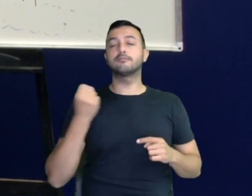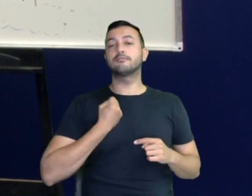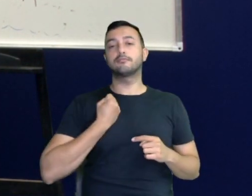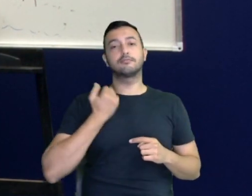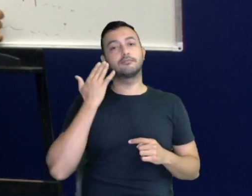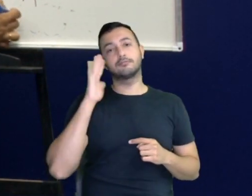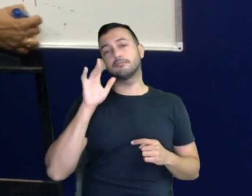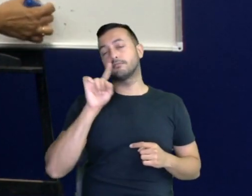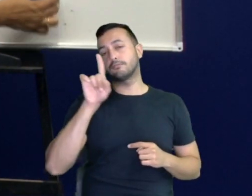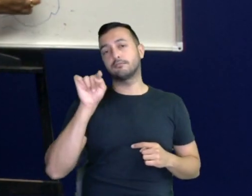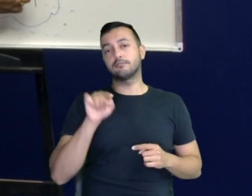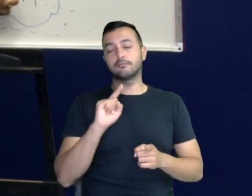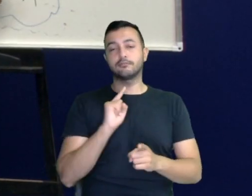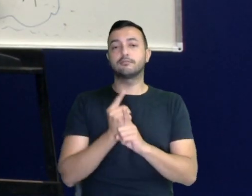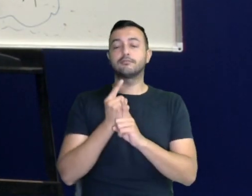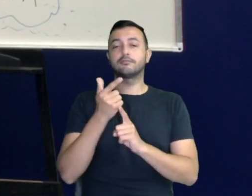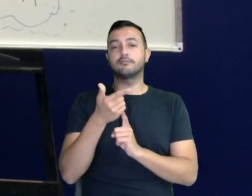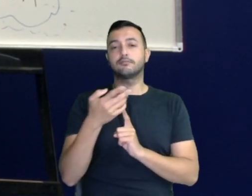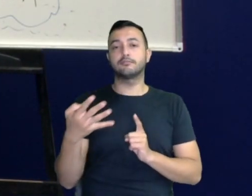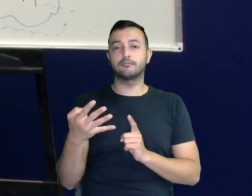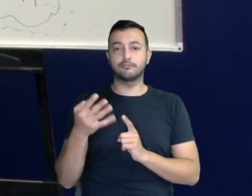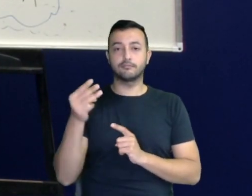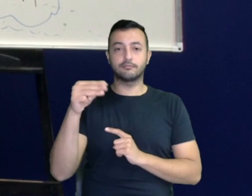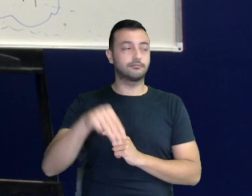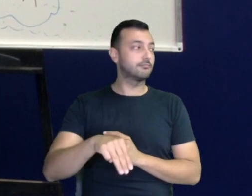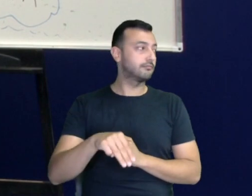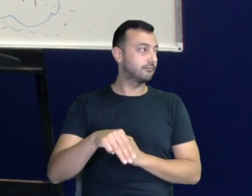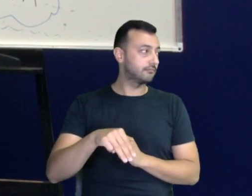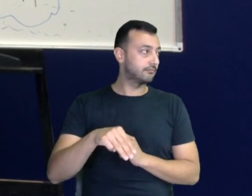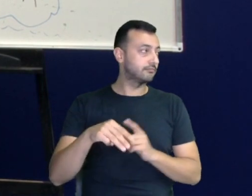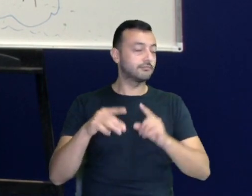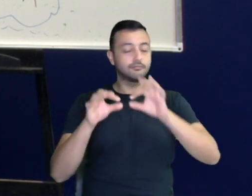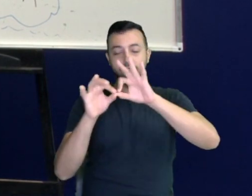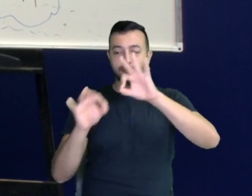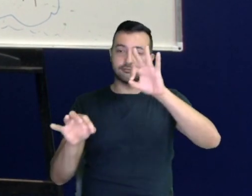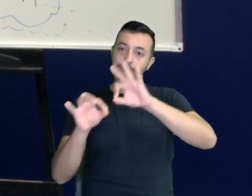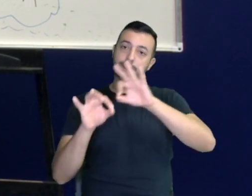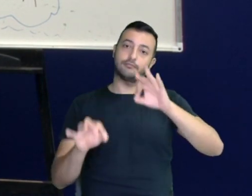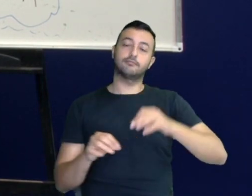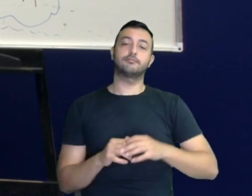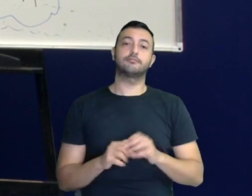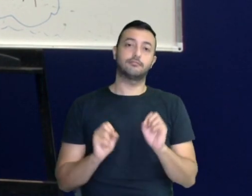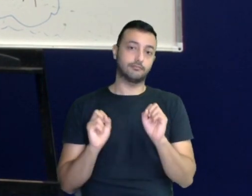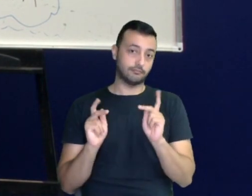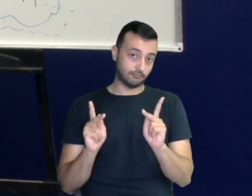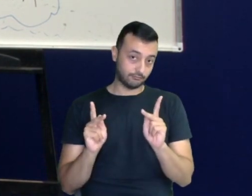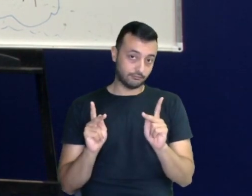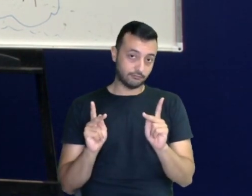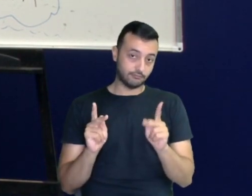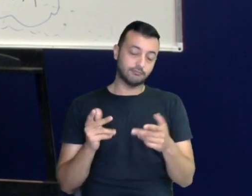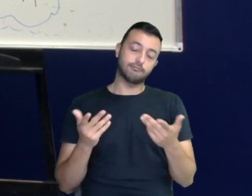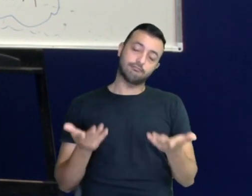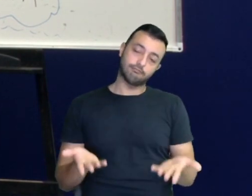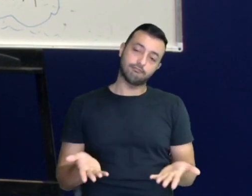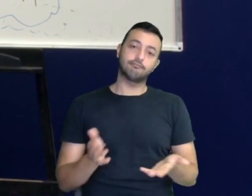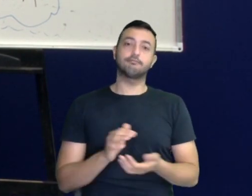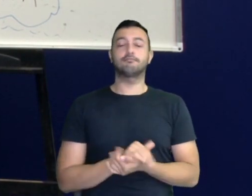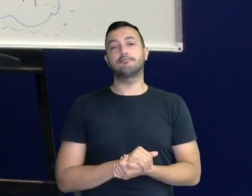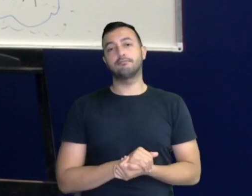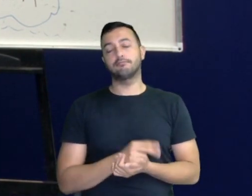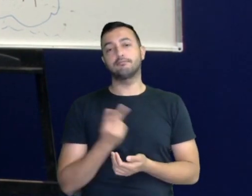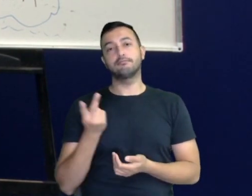aí, acabamos de achar. 24 metros, é esse tamanho aqui, ó. Ok? Pronto, tá aí.